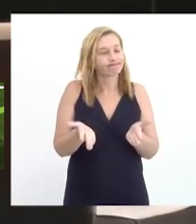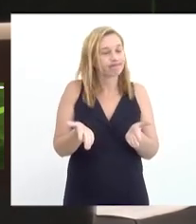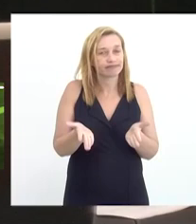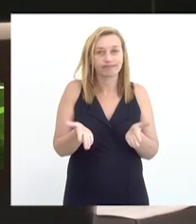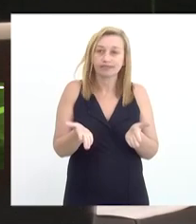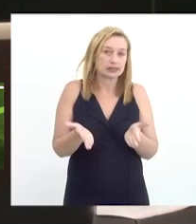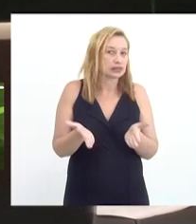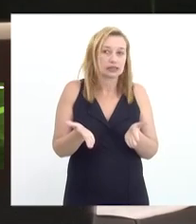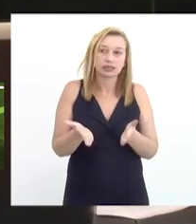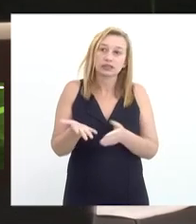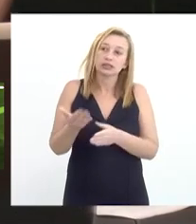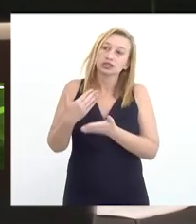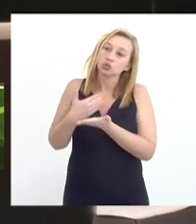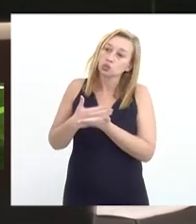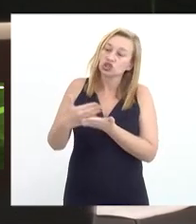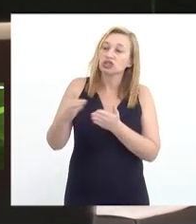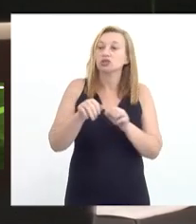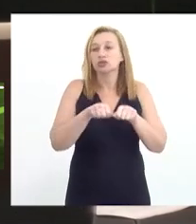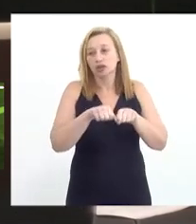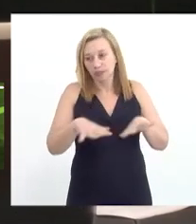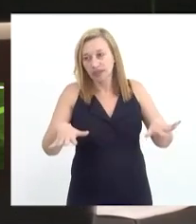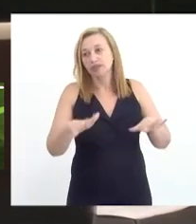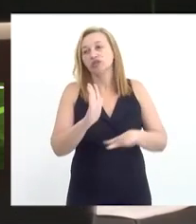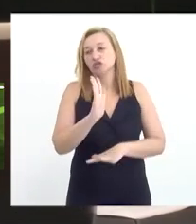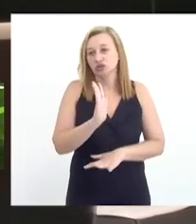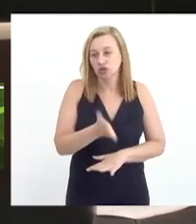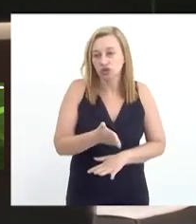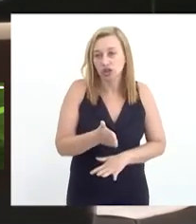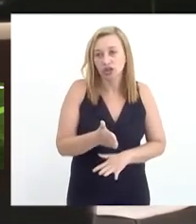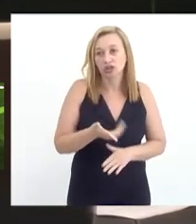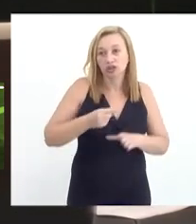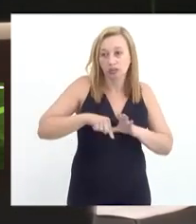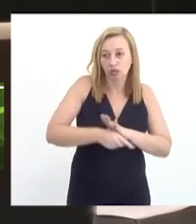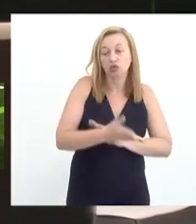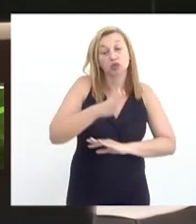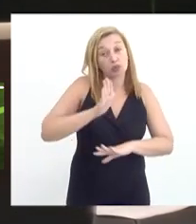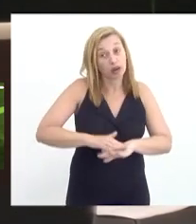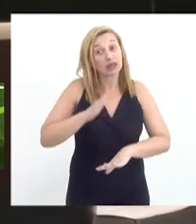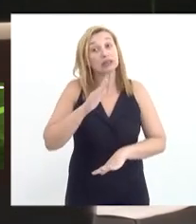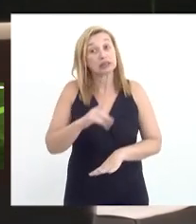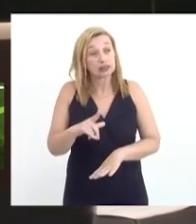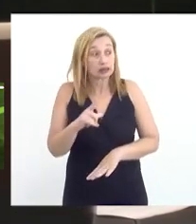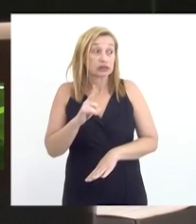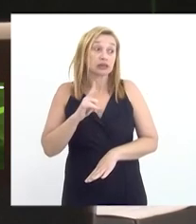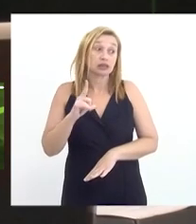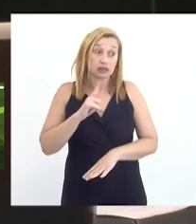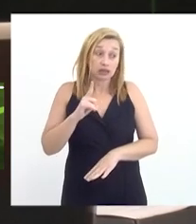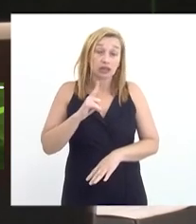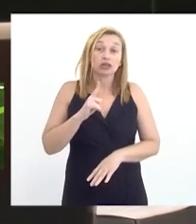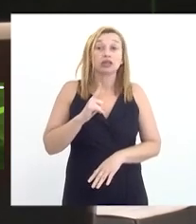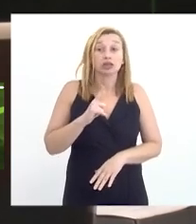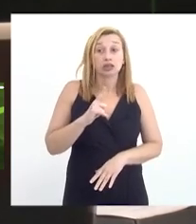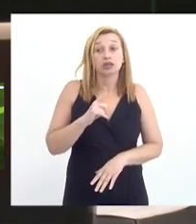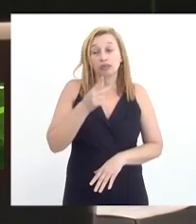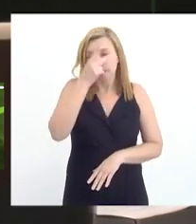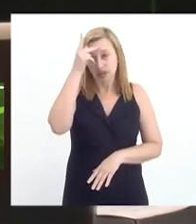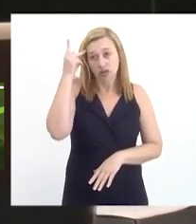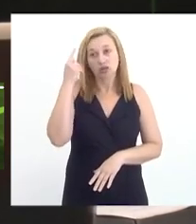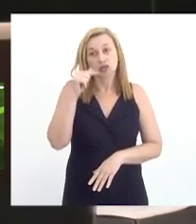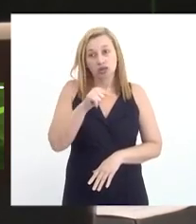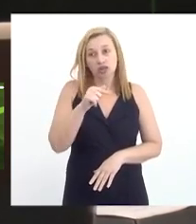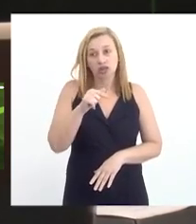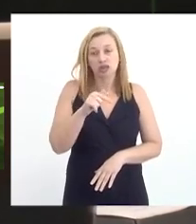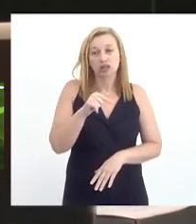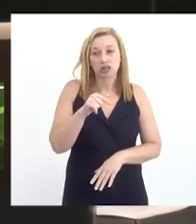Do início Da pandemia Que se aprofundou Na verdade Tinha ainda Anteriormente Pessoas Que estavam Com a